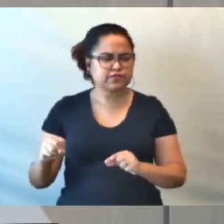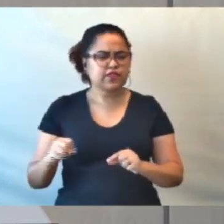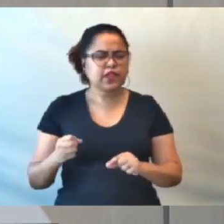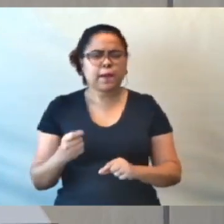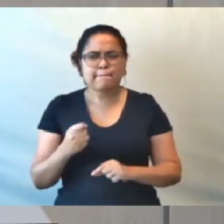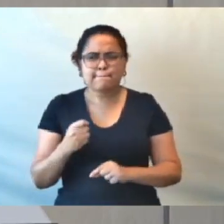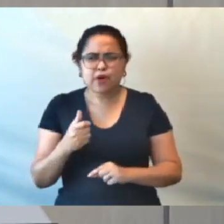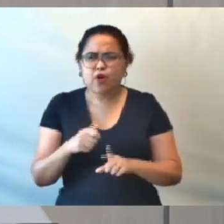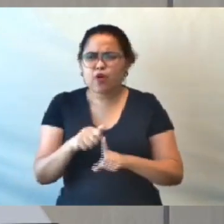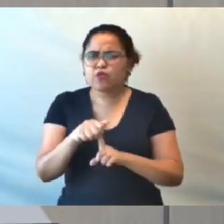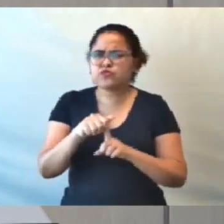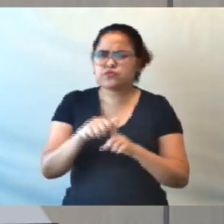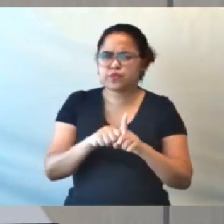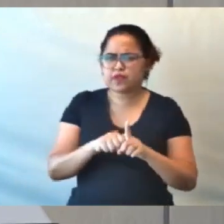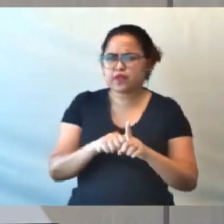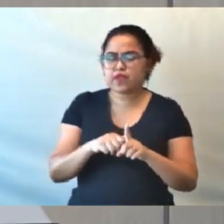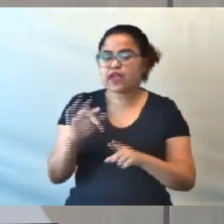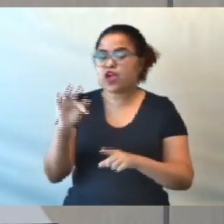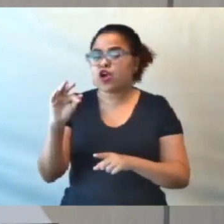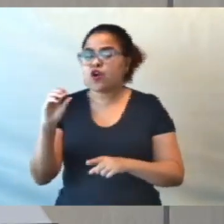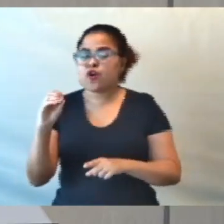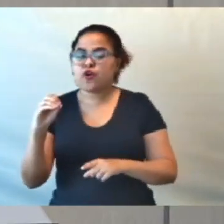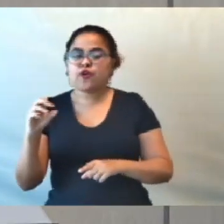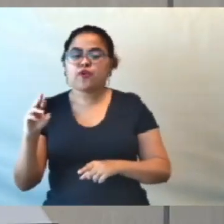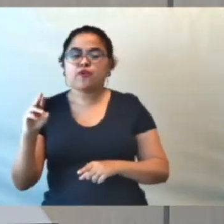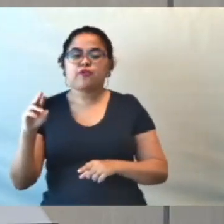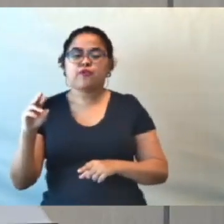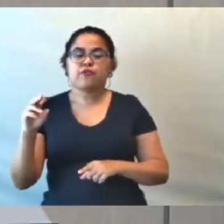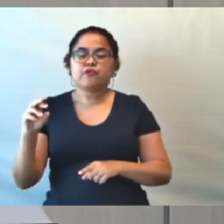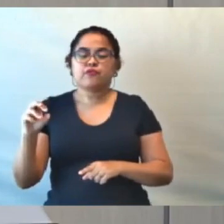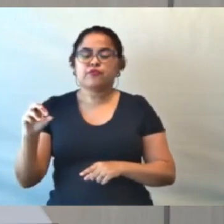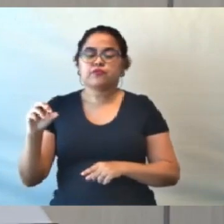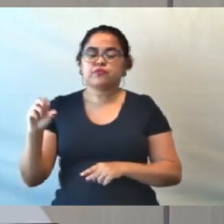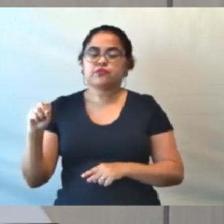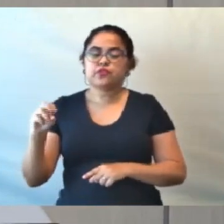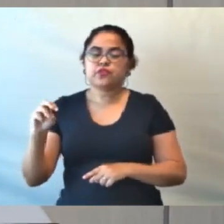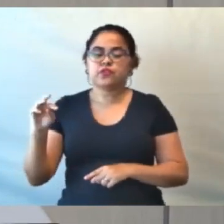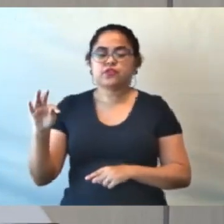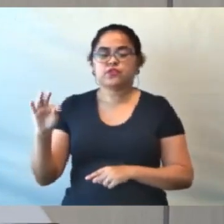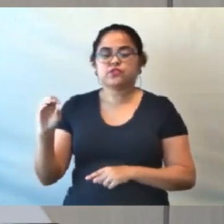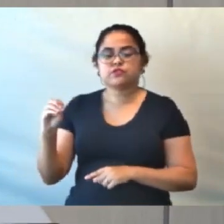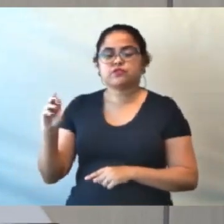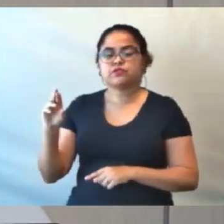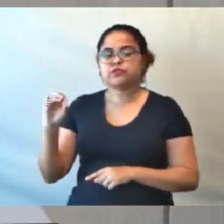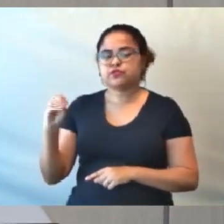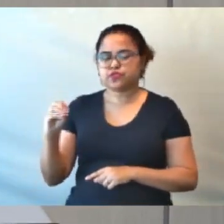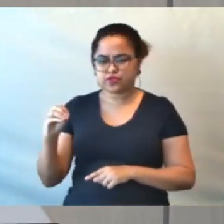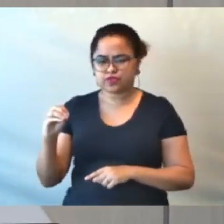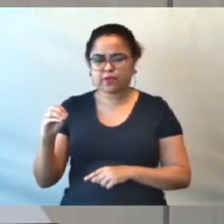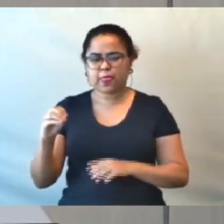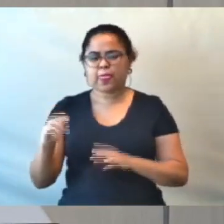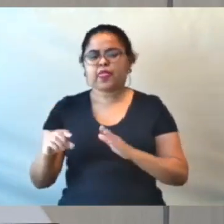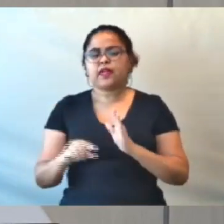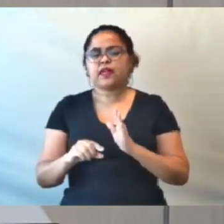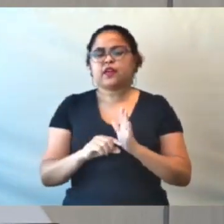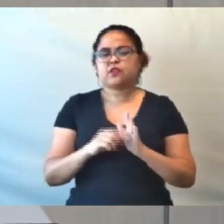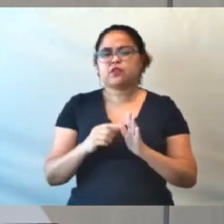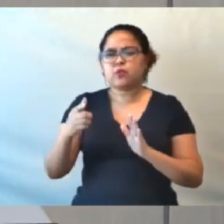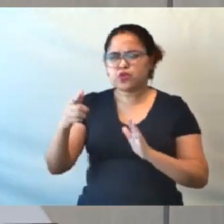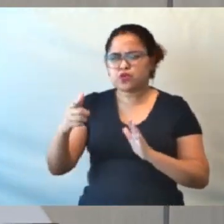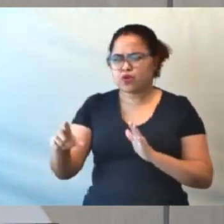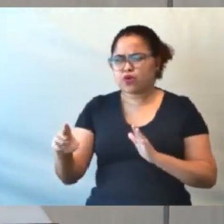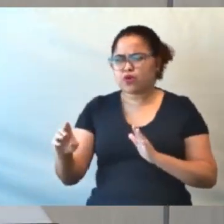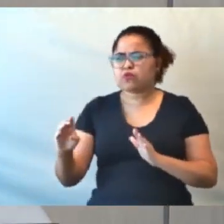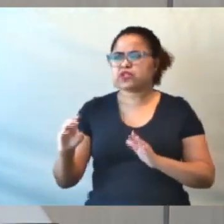de cianobactérias estiveram dentro dos limites do CONAMA para a classe 3, mas frequentemente superaram essa marca.